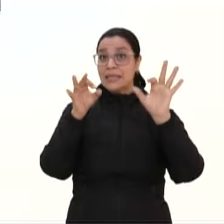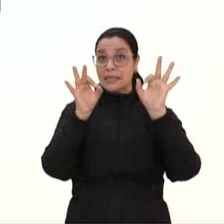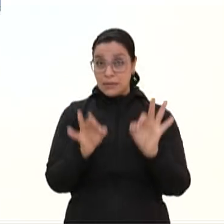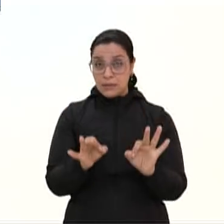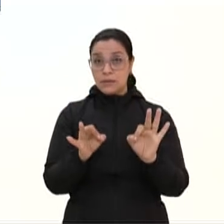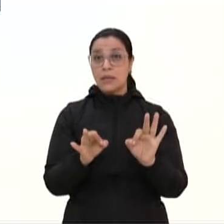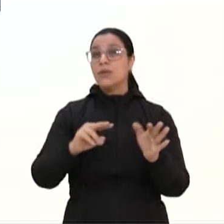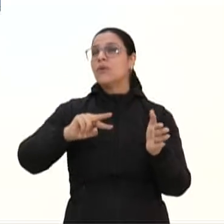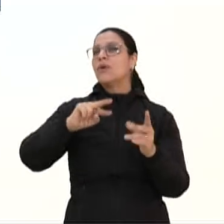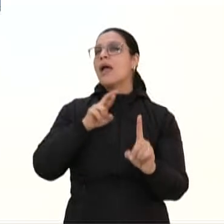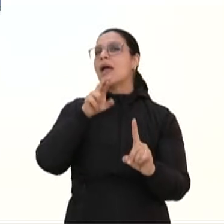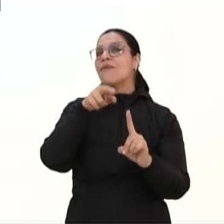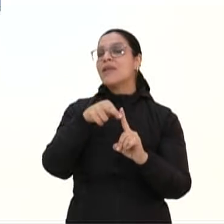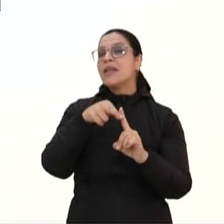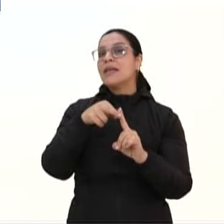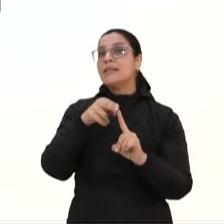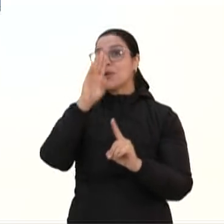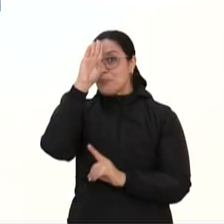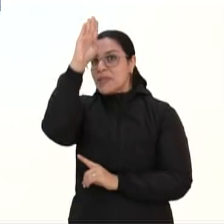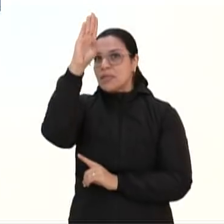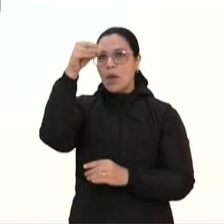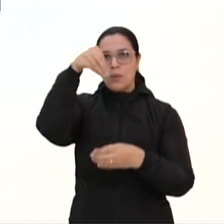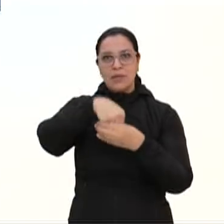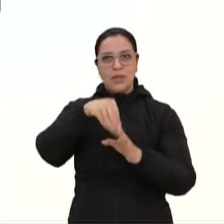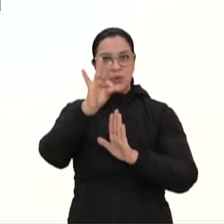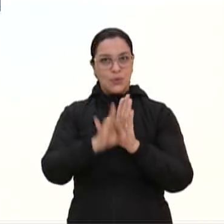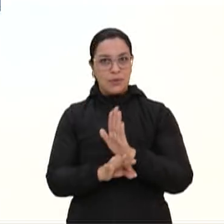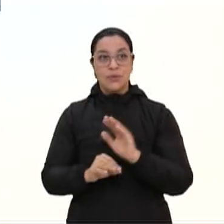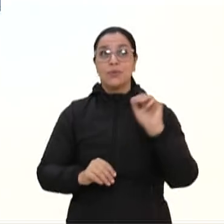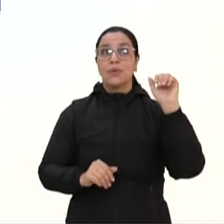Questão de número 3. Marque a